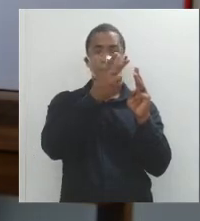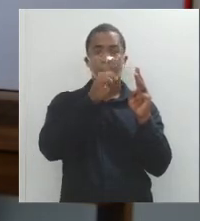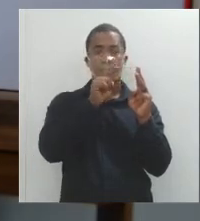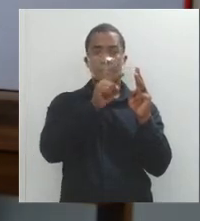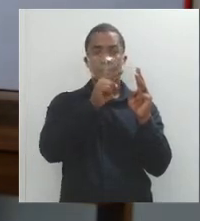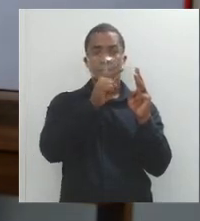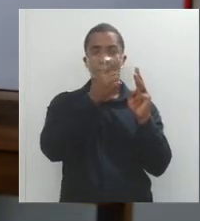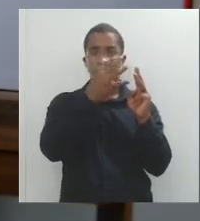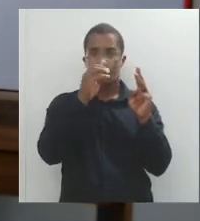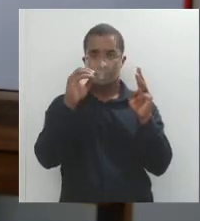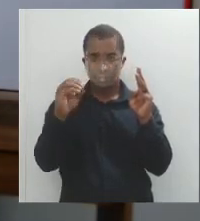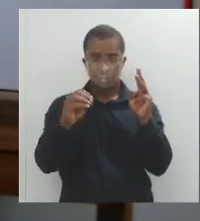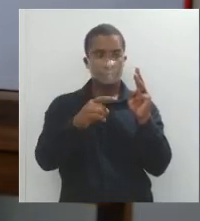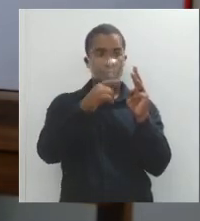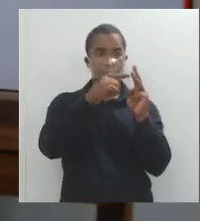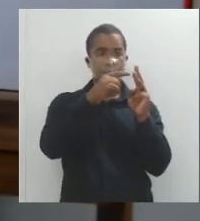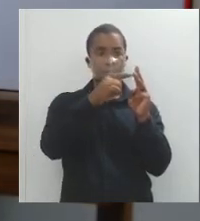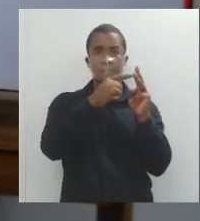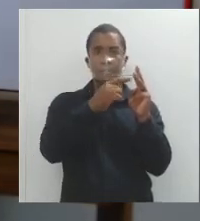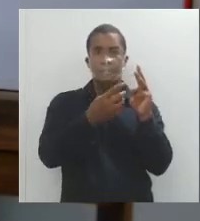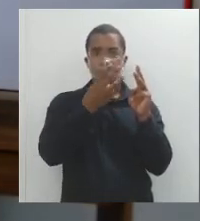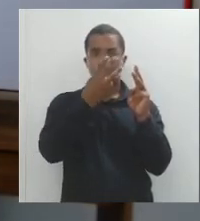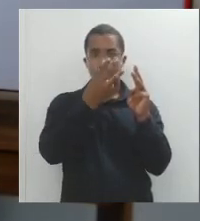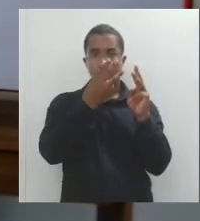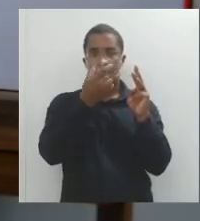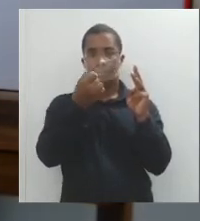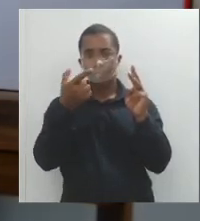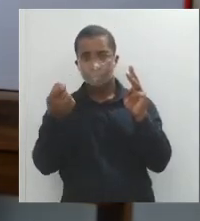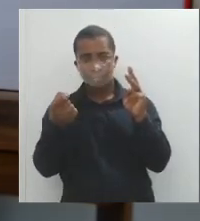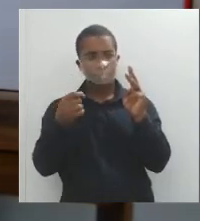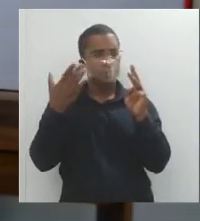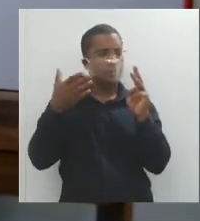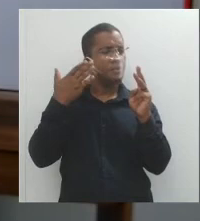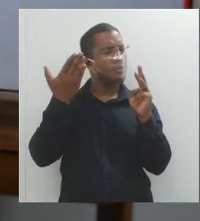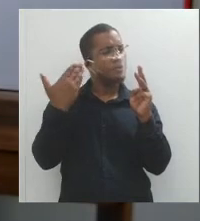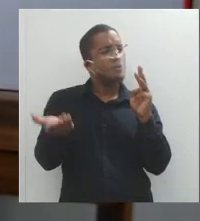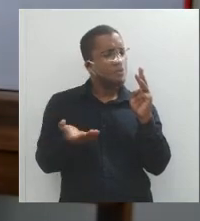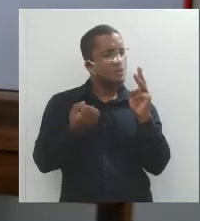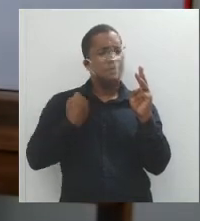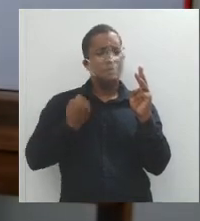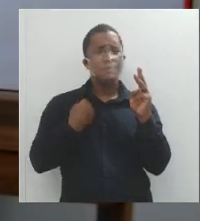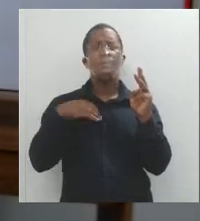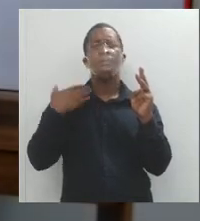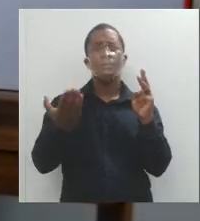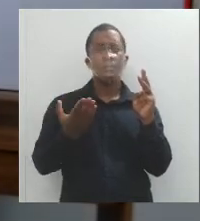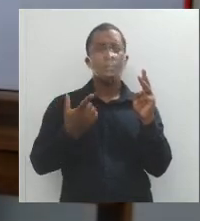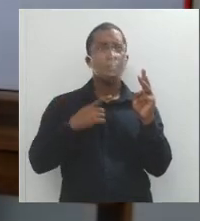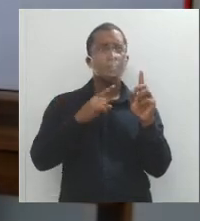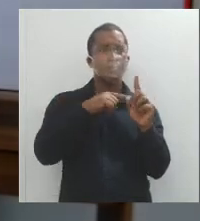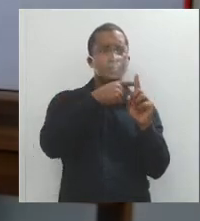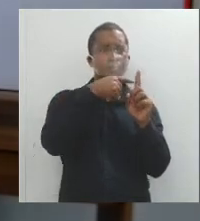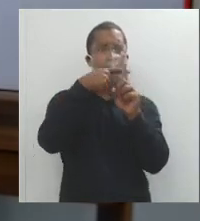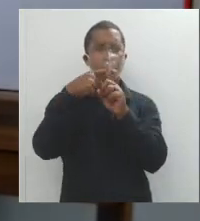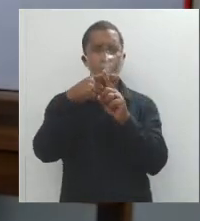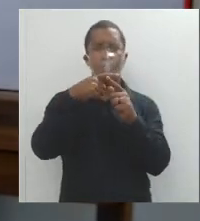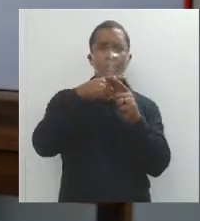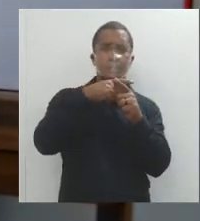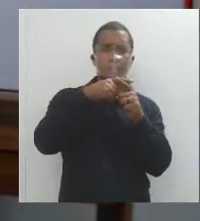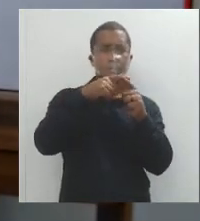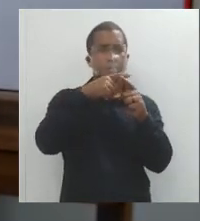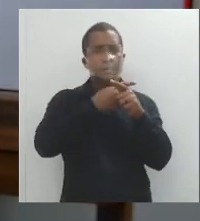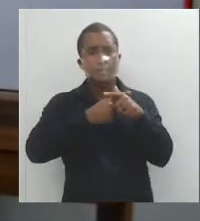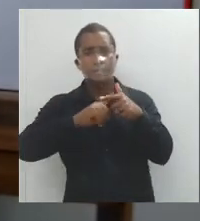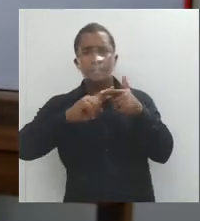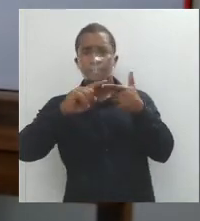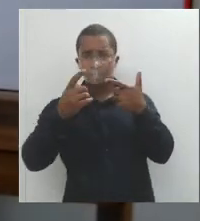usar a menor da potência? A maior? A do meio? Somar tudo e tirar uma média. Veja, todas as vezes que você